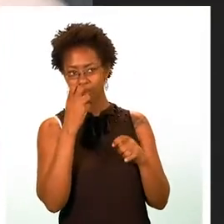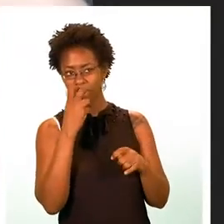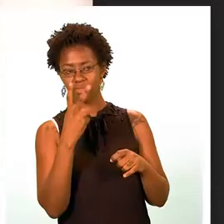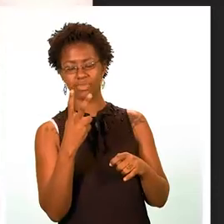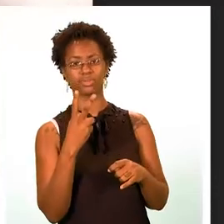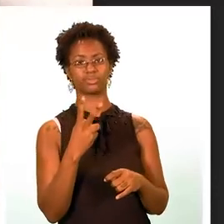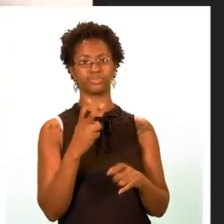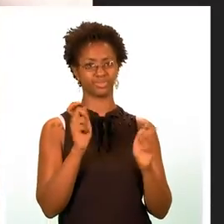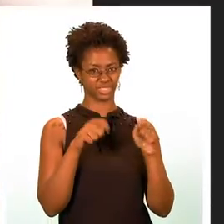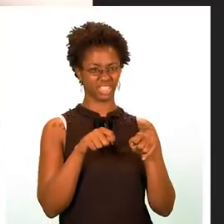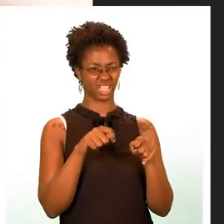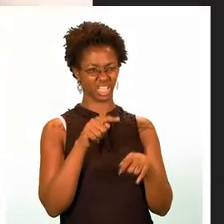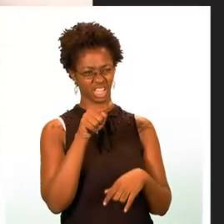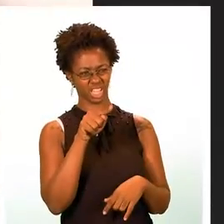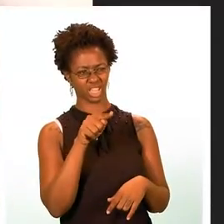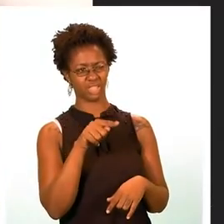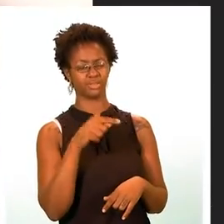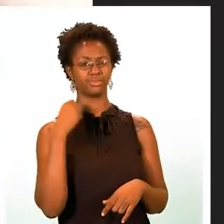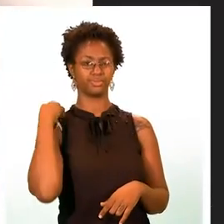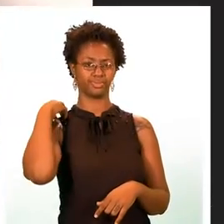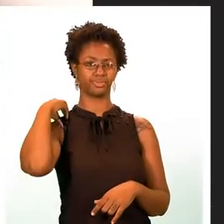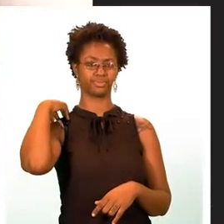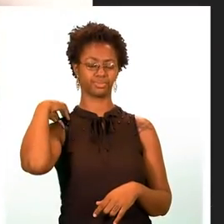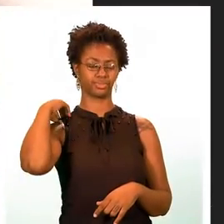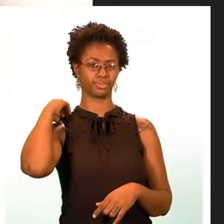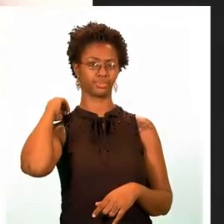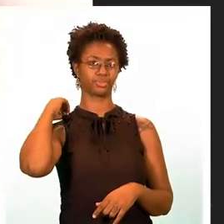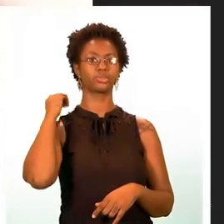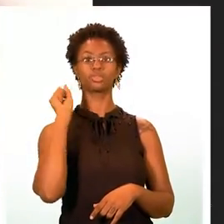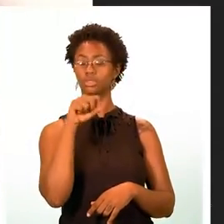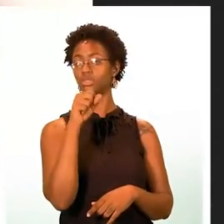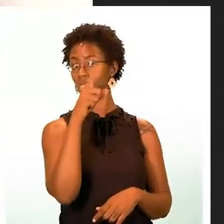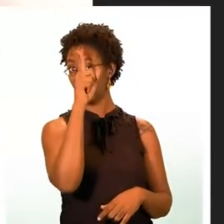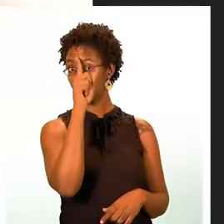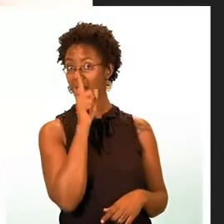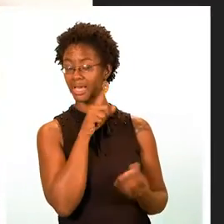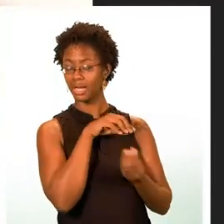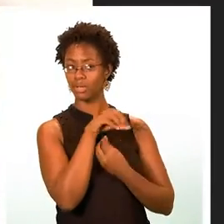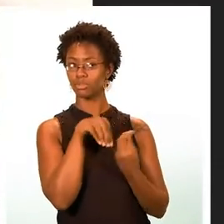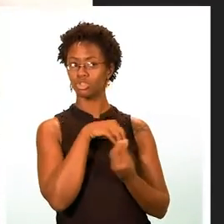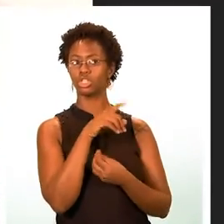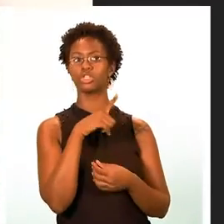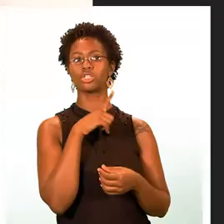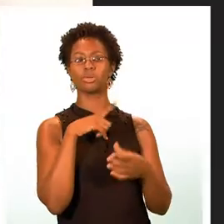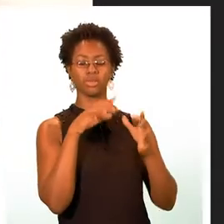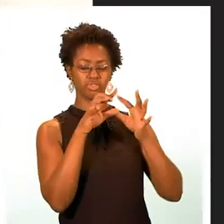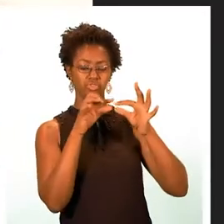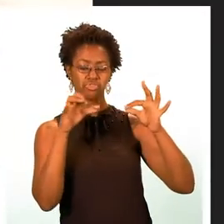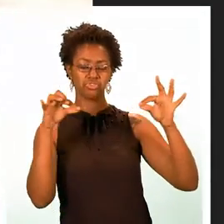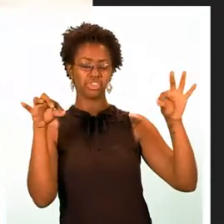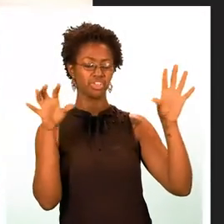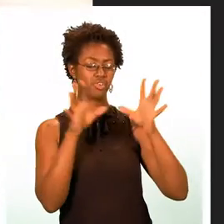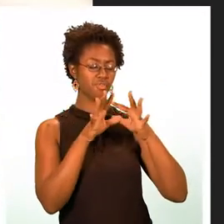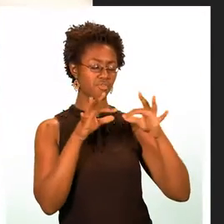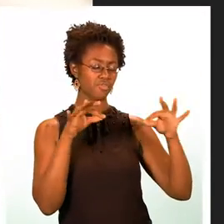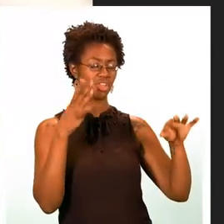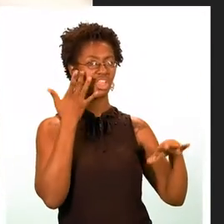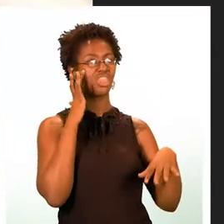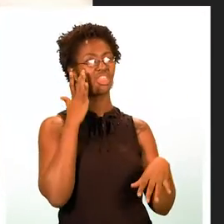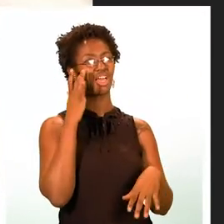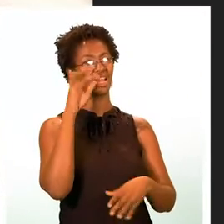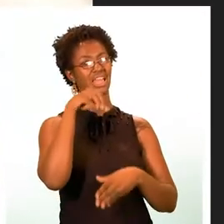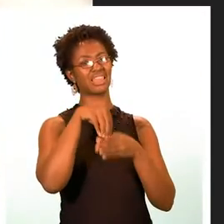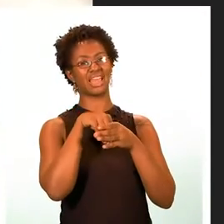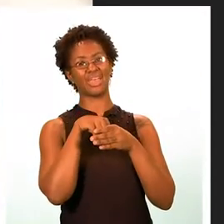ver. Dá para ver? É amarelada, né? Ela é amarelada e ela é cheia de fios